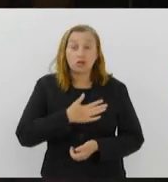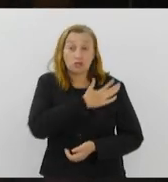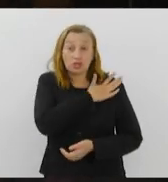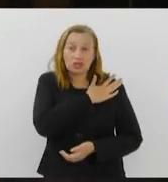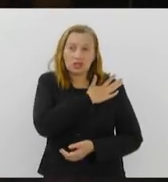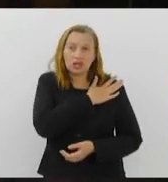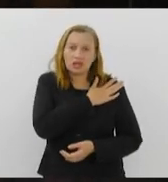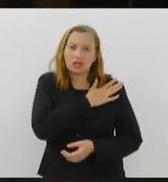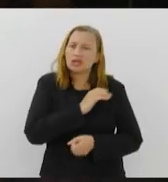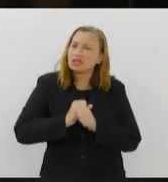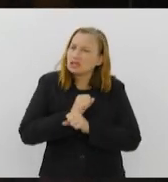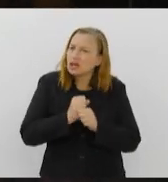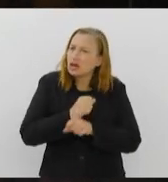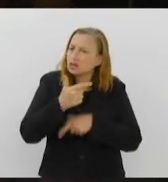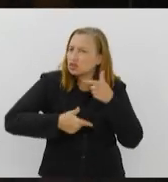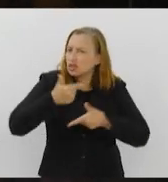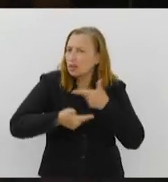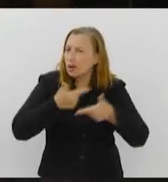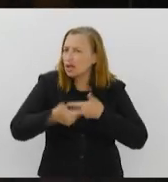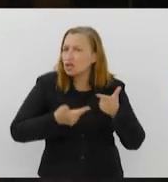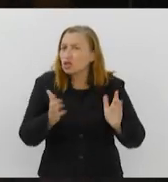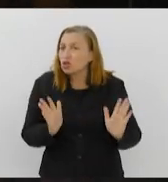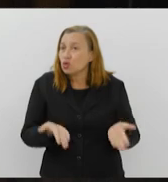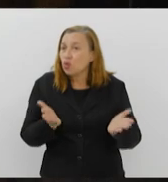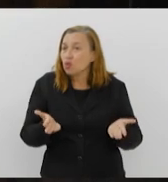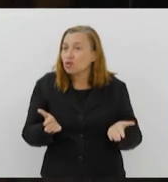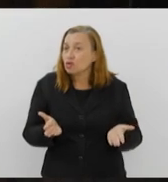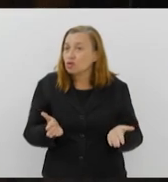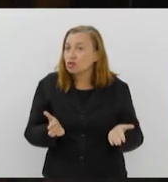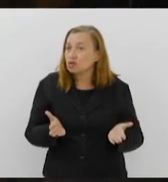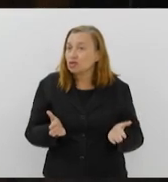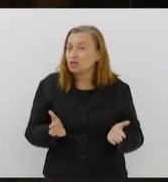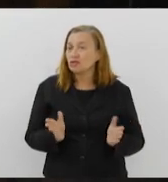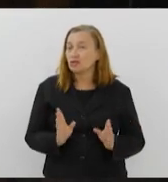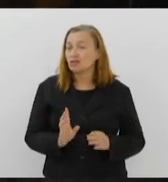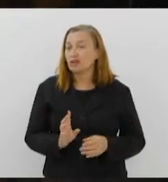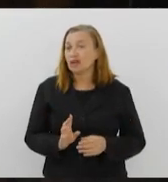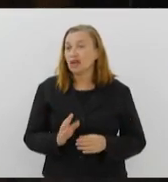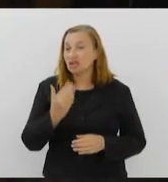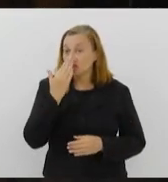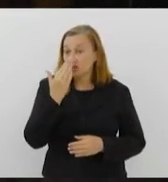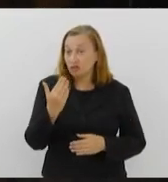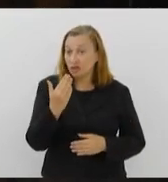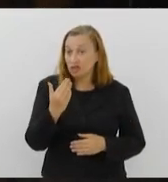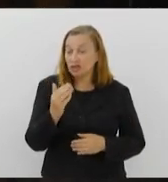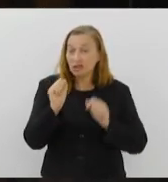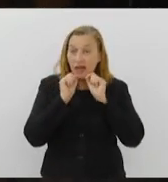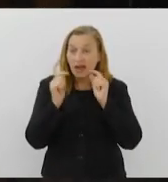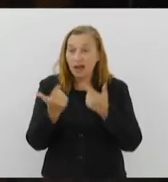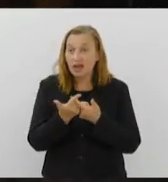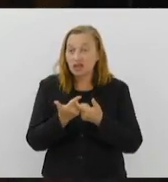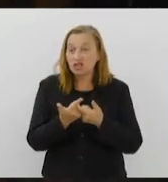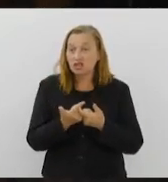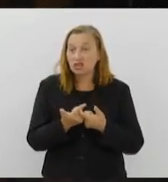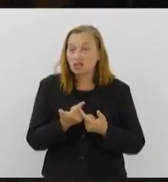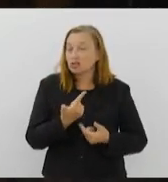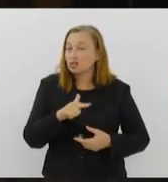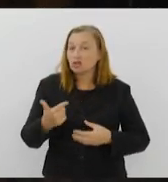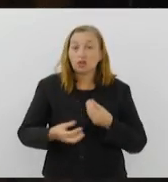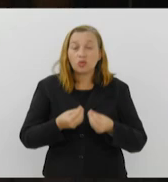sua contribuição no trabalho, hoje tem que ficar aqui na porta da Assembleia Legislativa sem ter condição de ficar em pé,